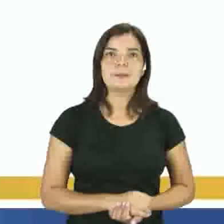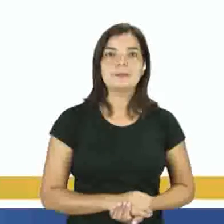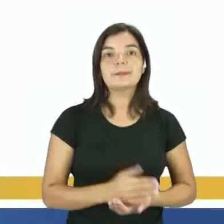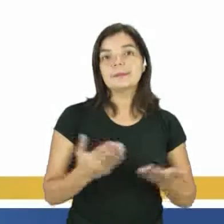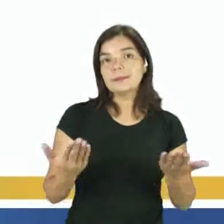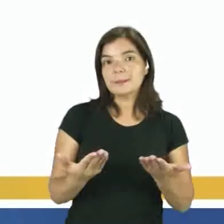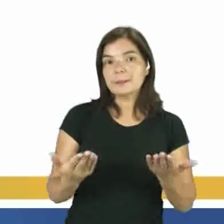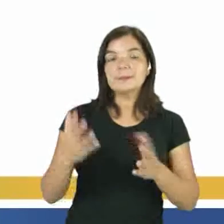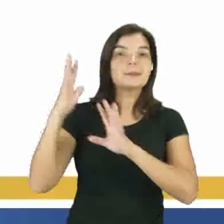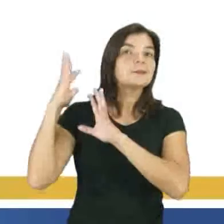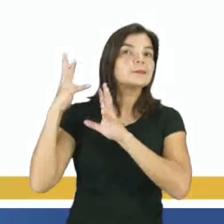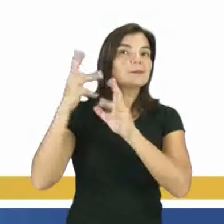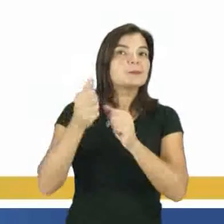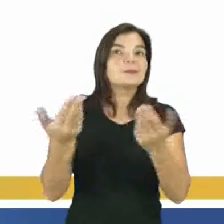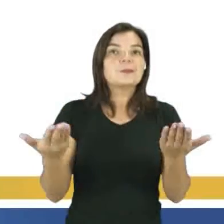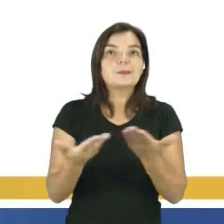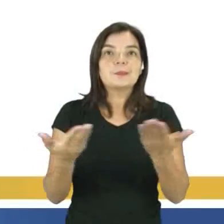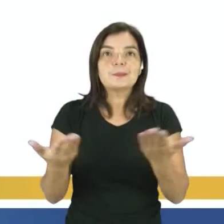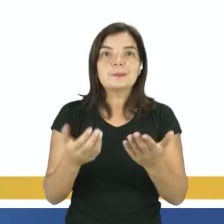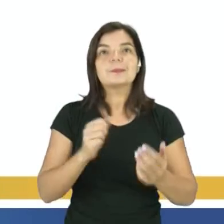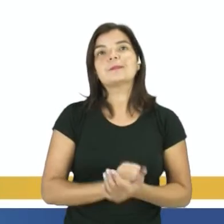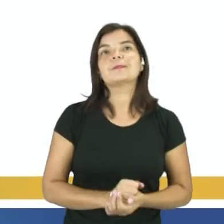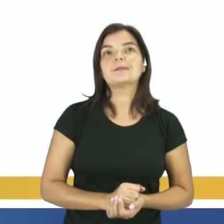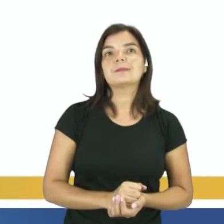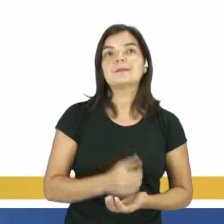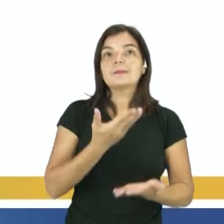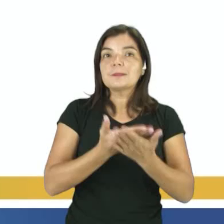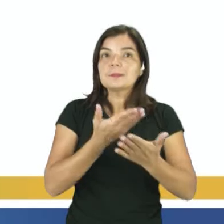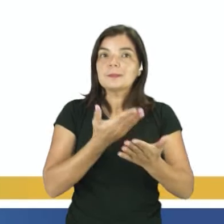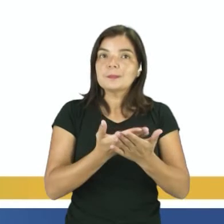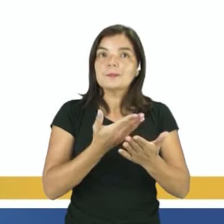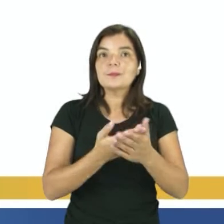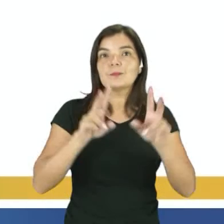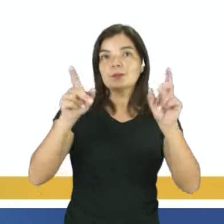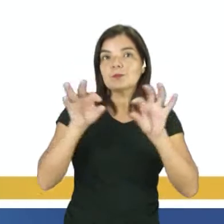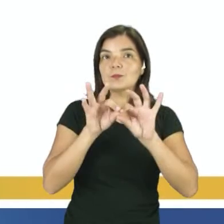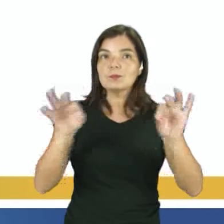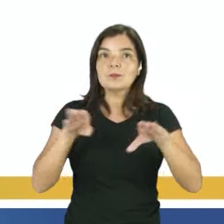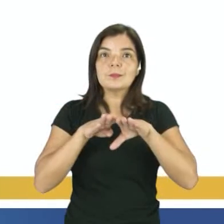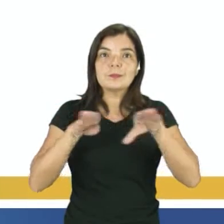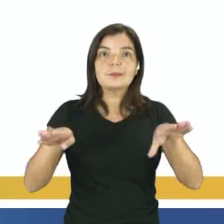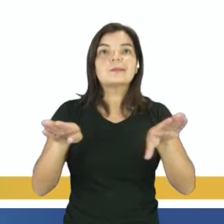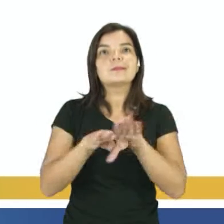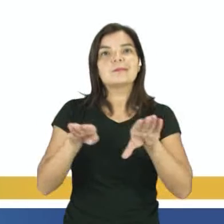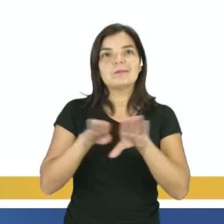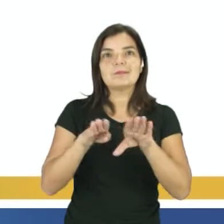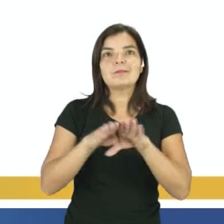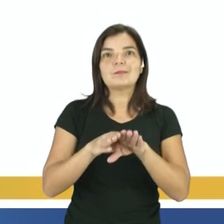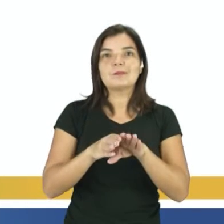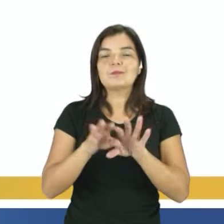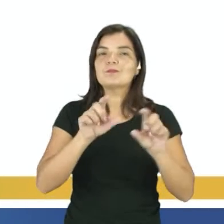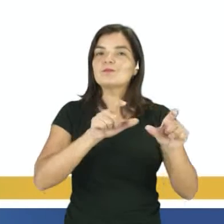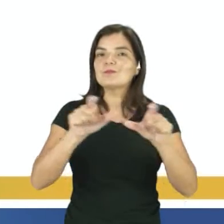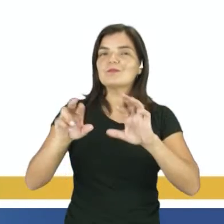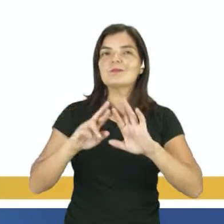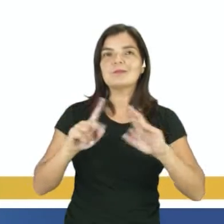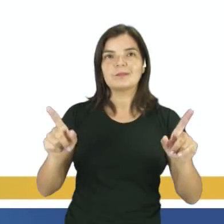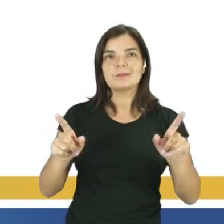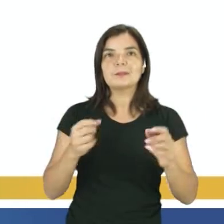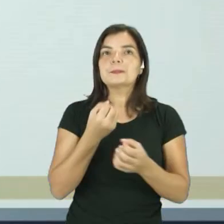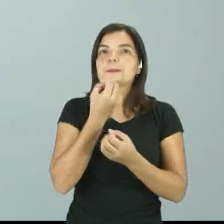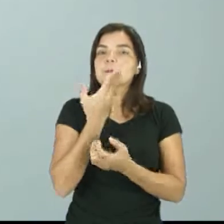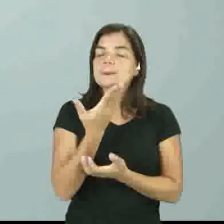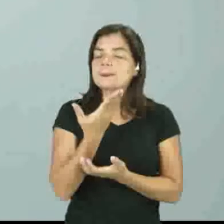E é hora da revisão. E por hoje vamos ficando por aqui. Em nossa aula estudamos sobre retas em um plano e também acerca das suas posições